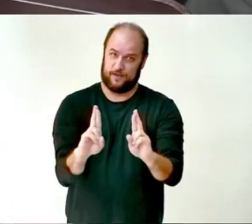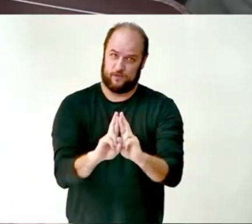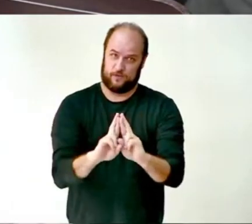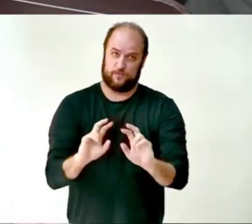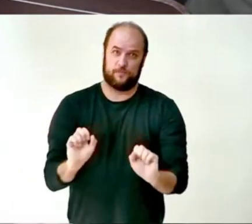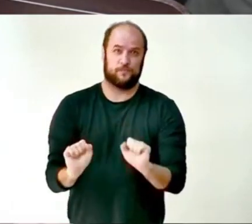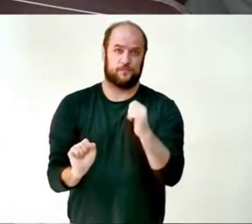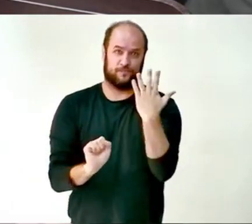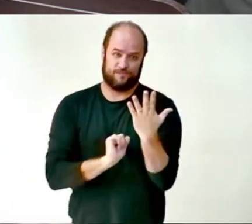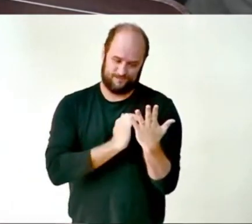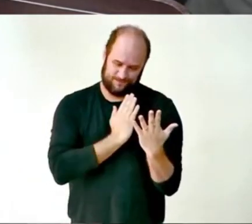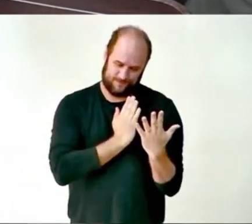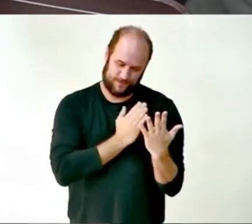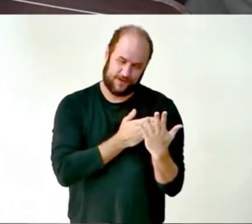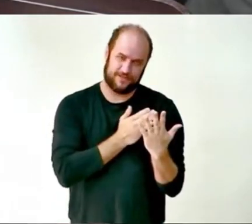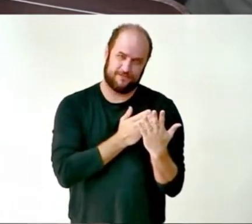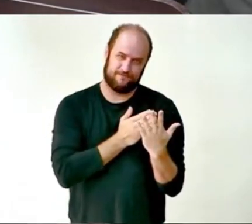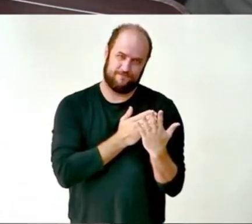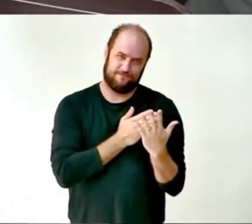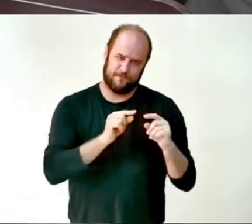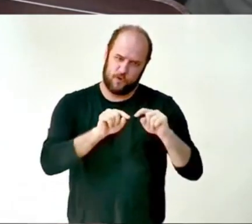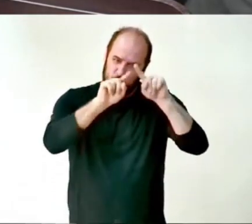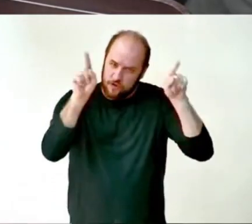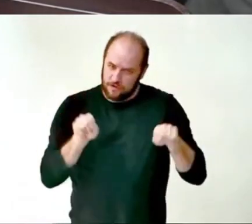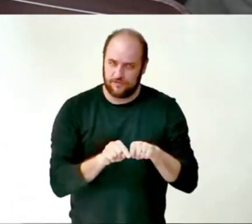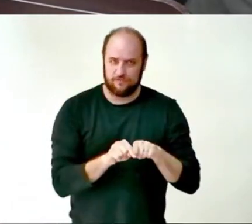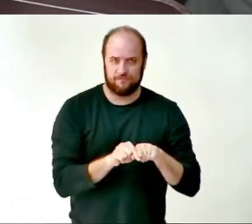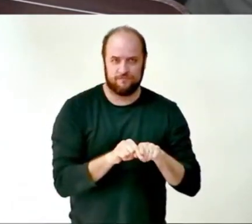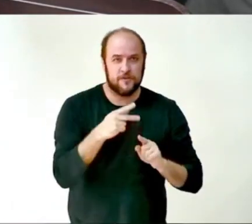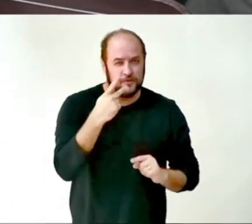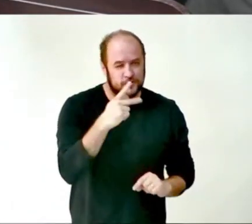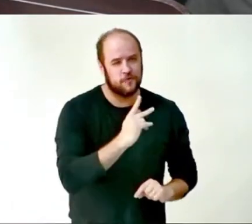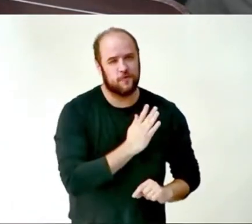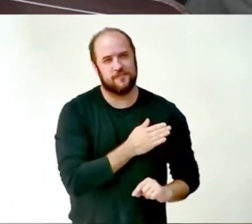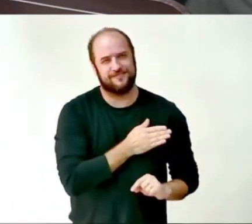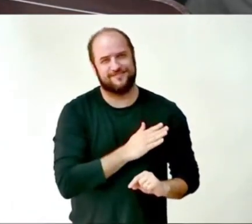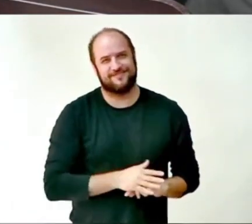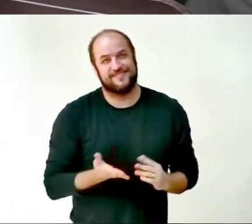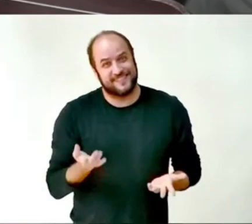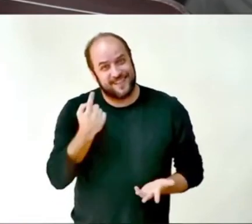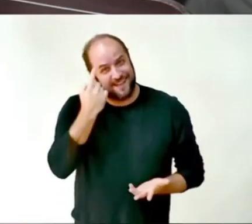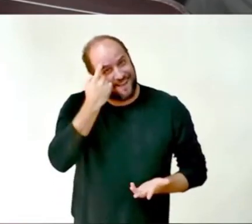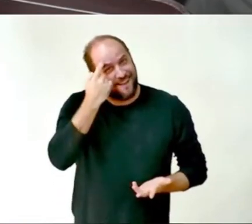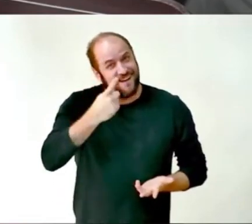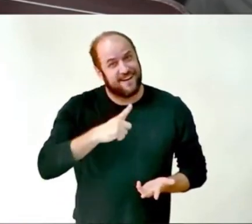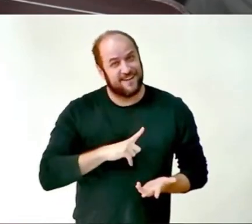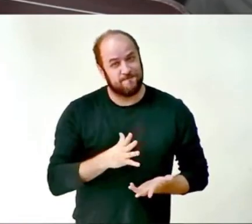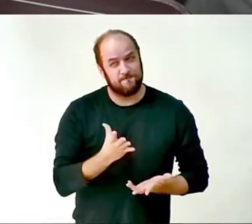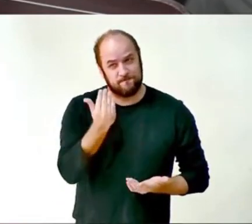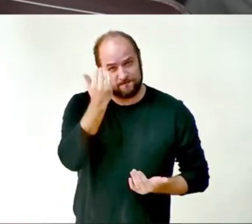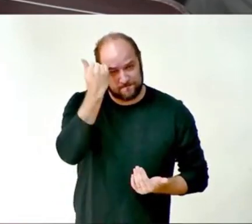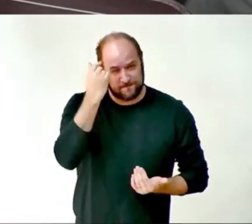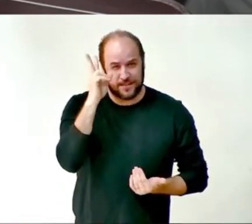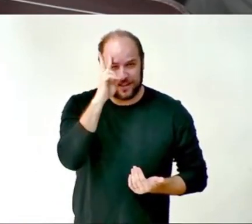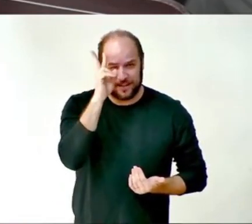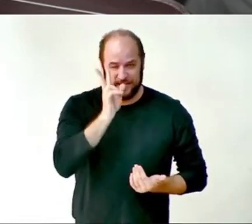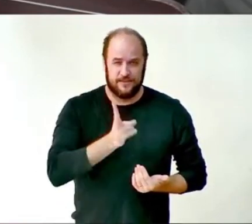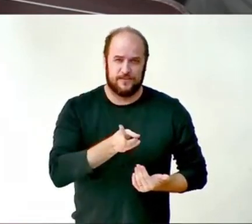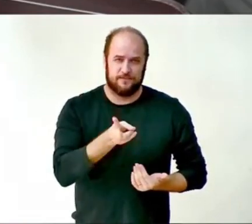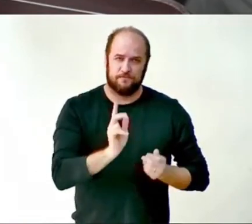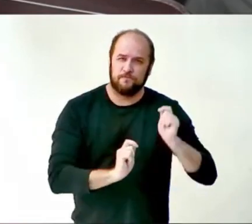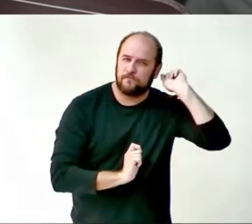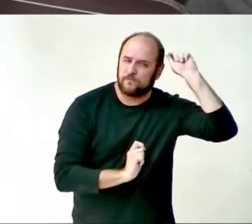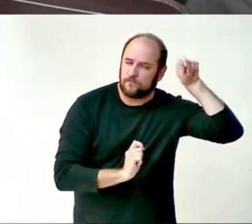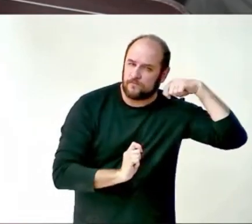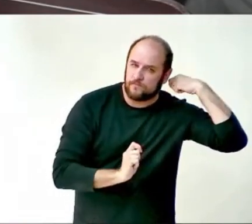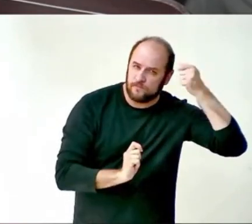nos corações, no seu. Então essa é a ideia que o pastor gostaria que você tivesse. Uma